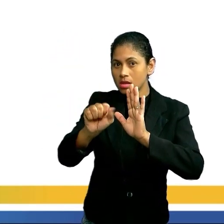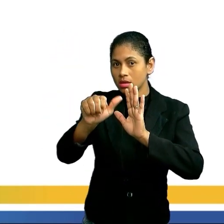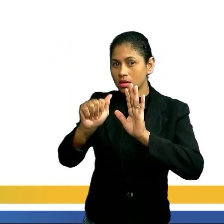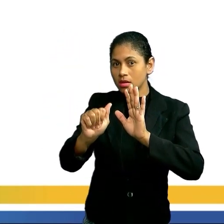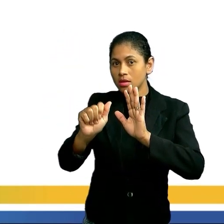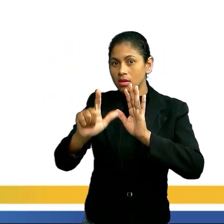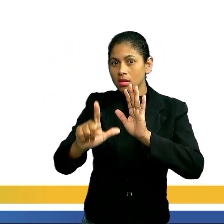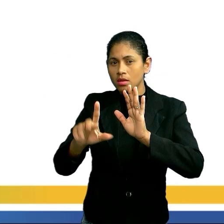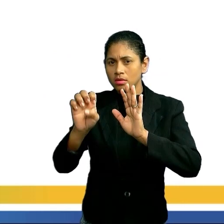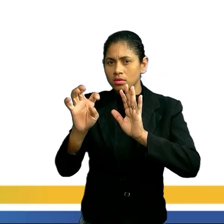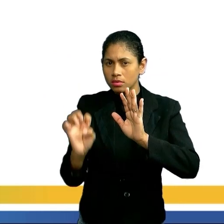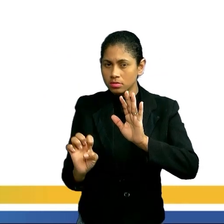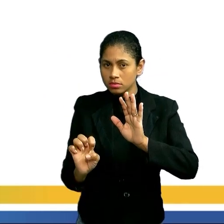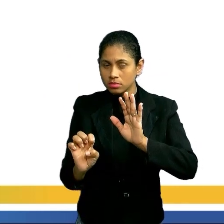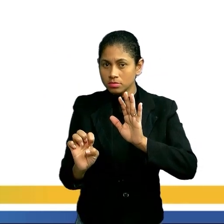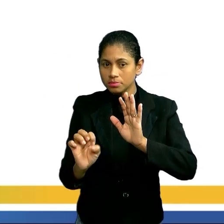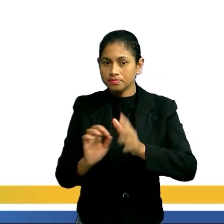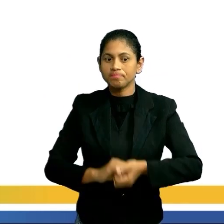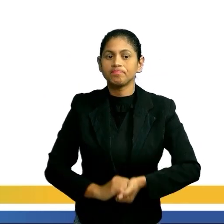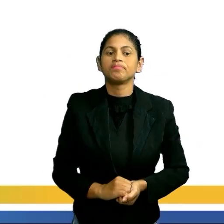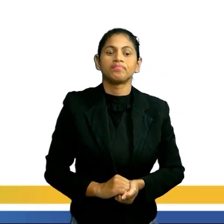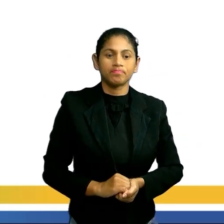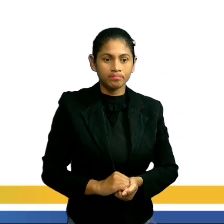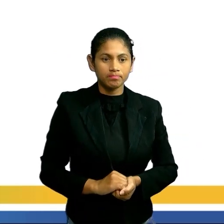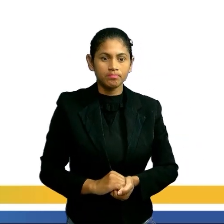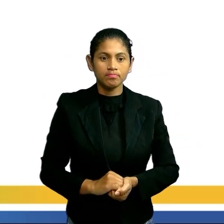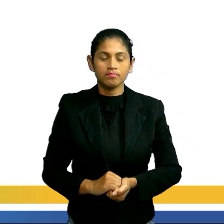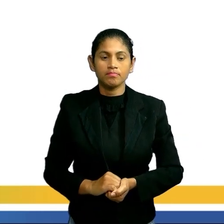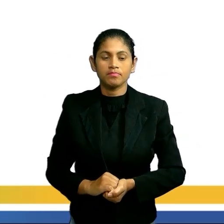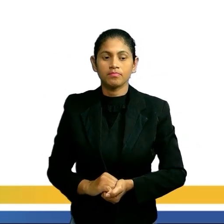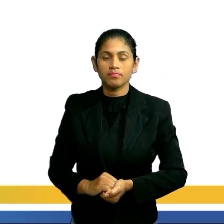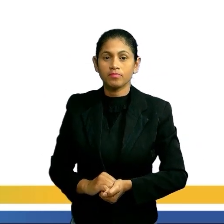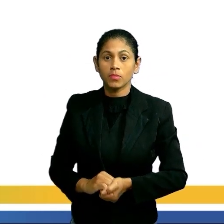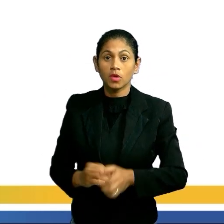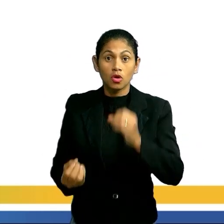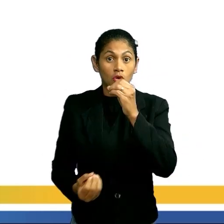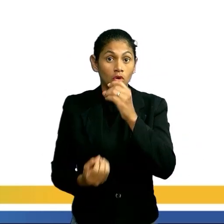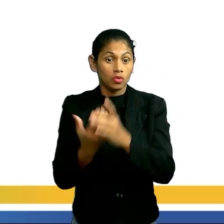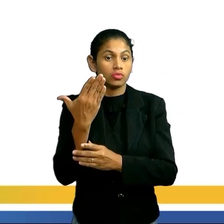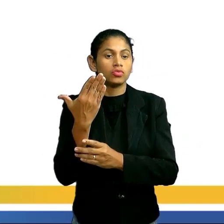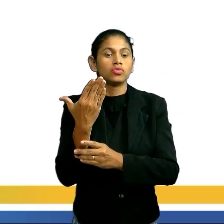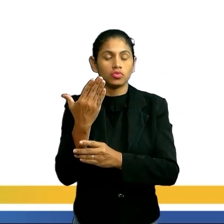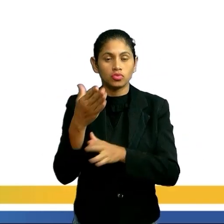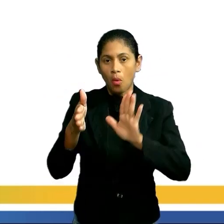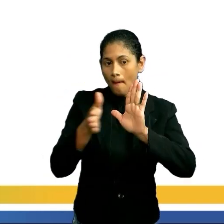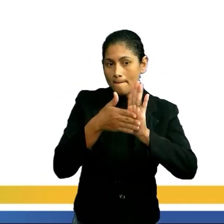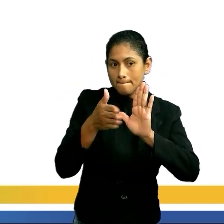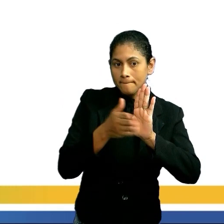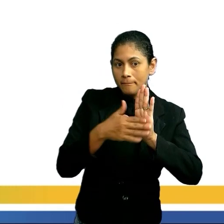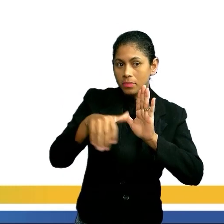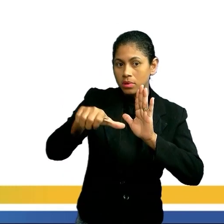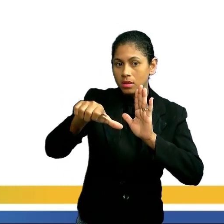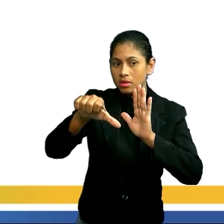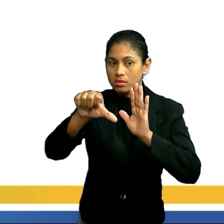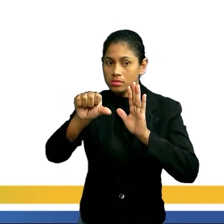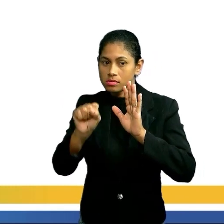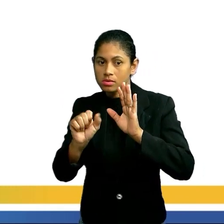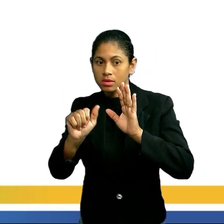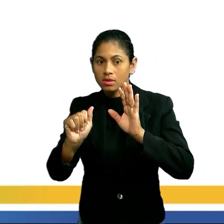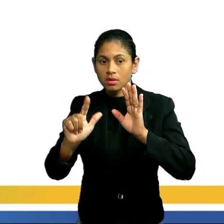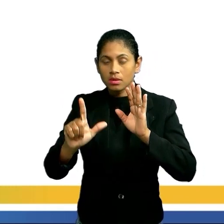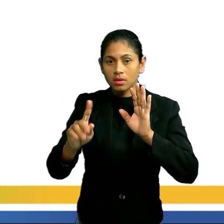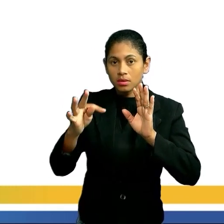A professora Larissa falou. Vamos lá. Nasceu, então, o Plano SALT, destinado a investir em